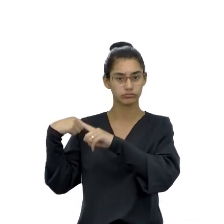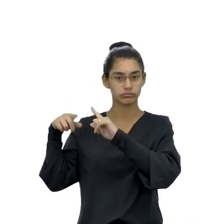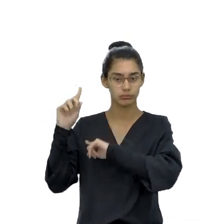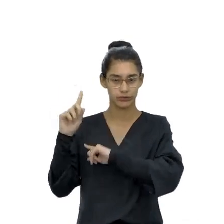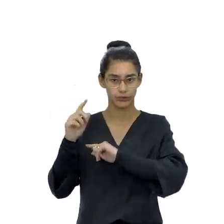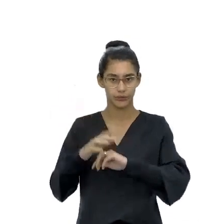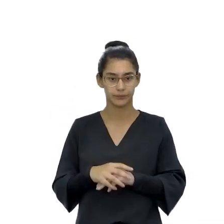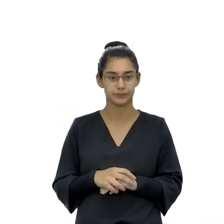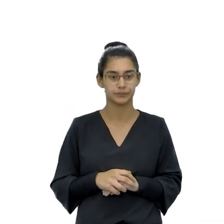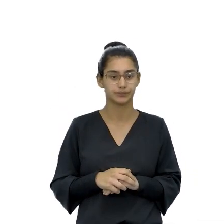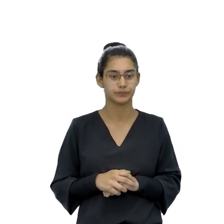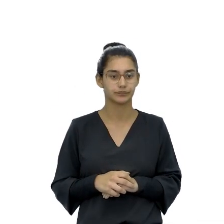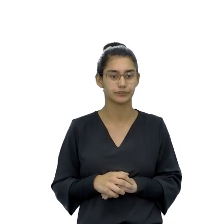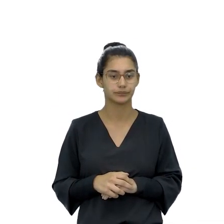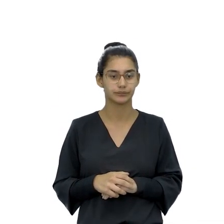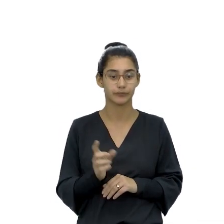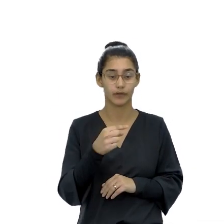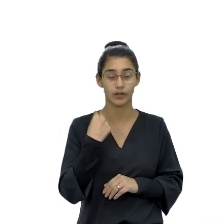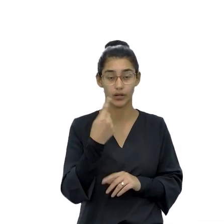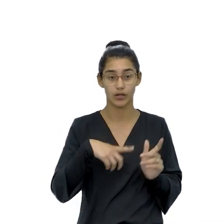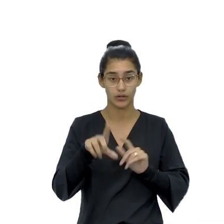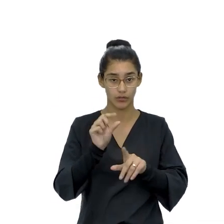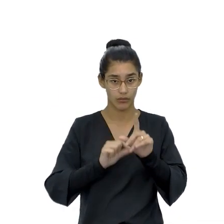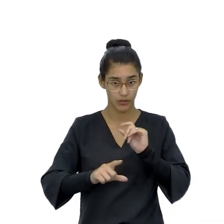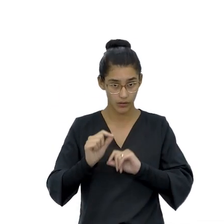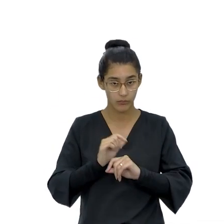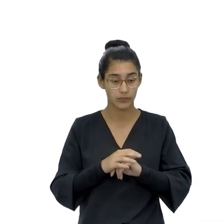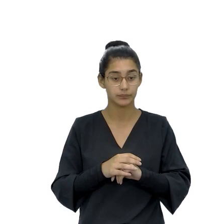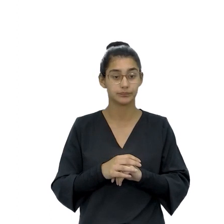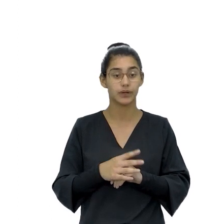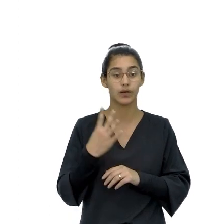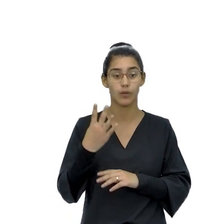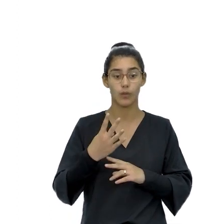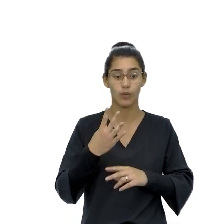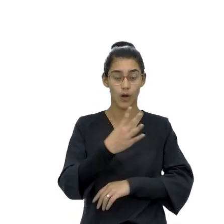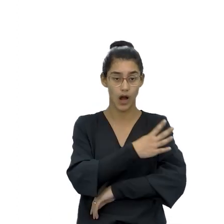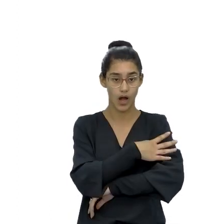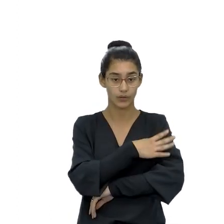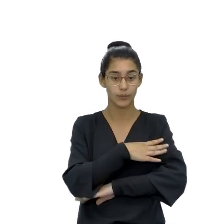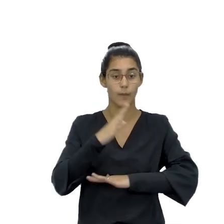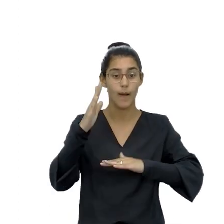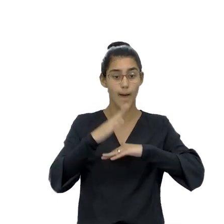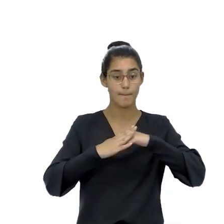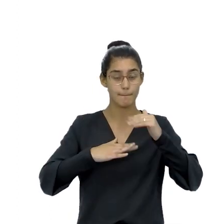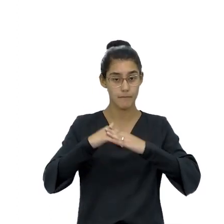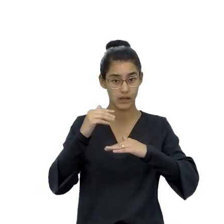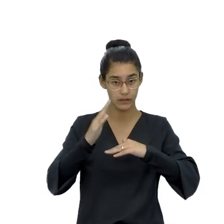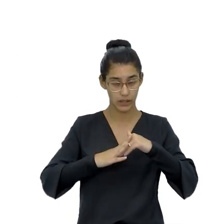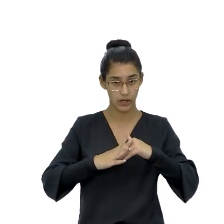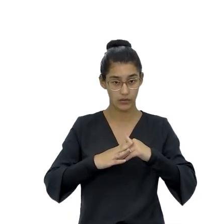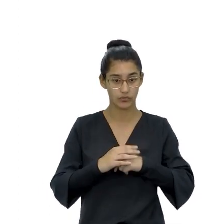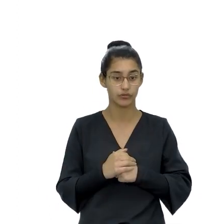desenvolvimento delas. Nós escolhemos aqui, para o quarto ano, a habilidade